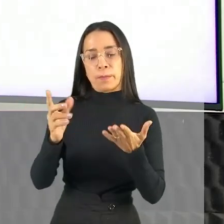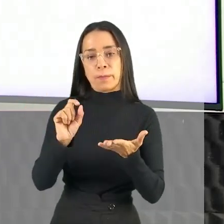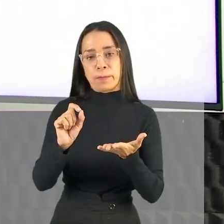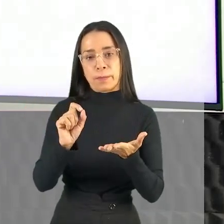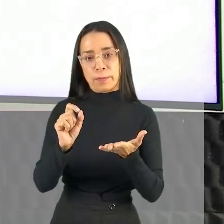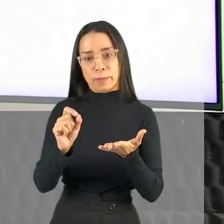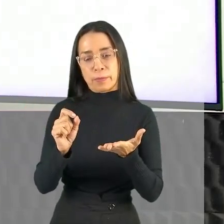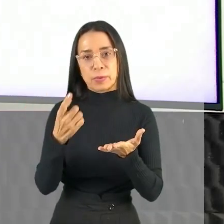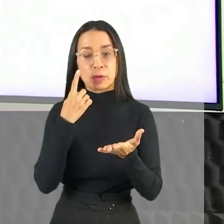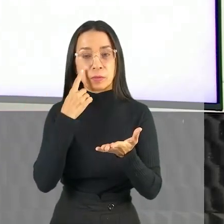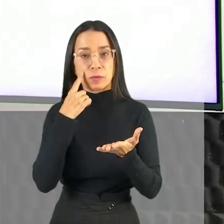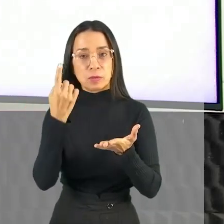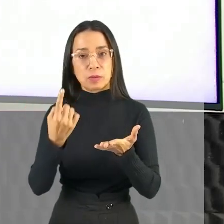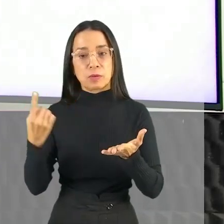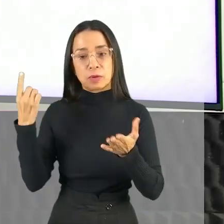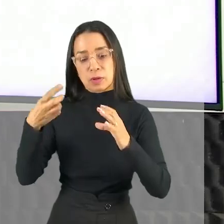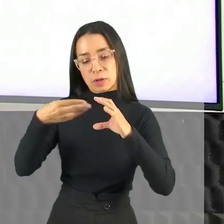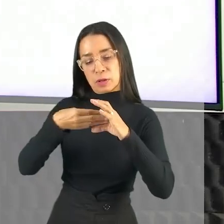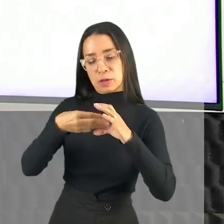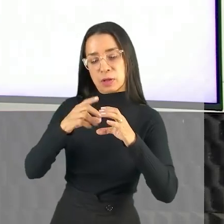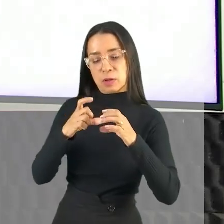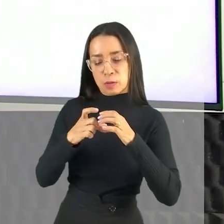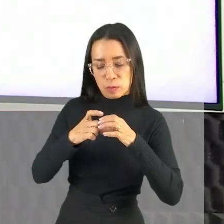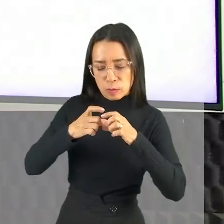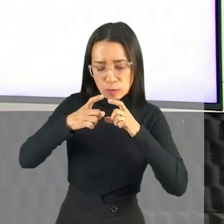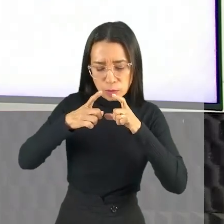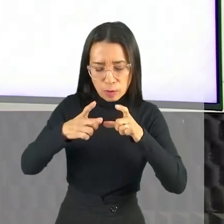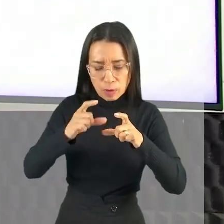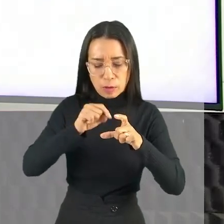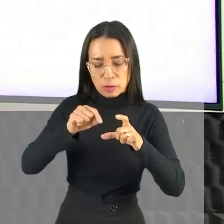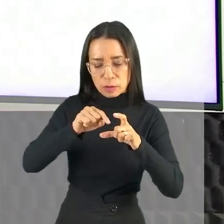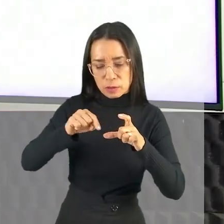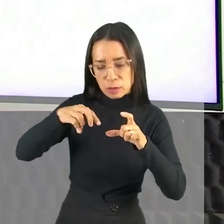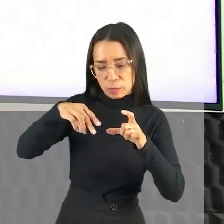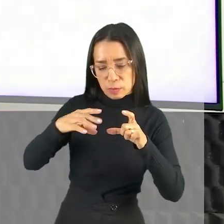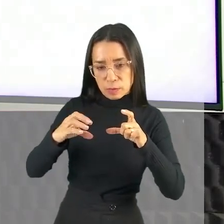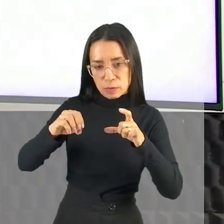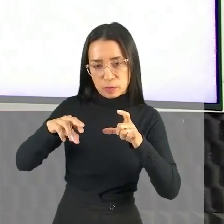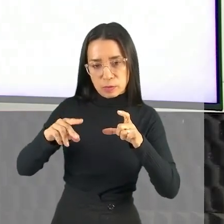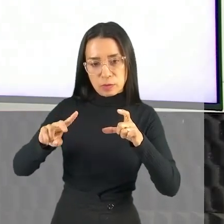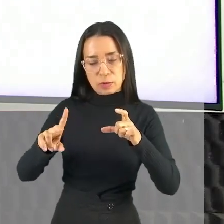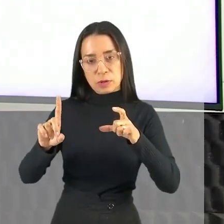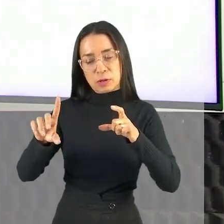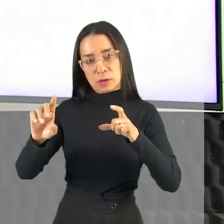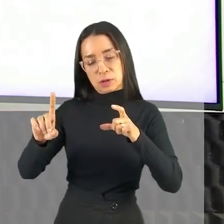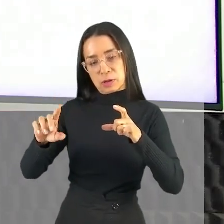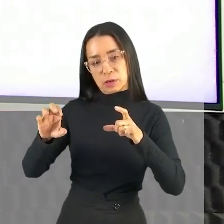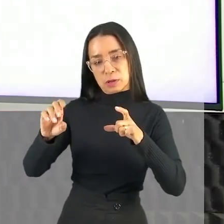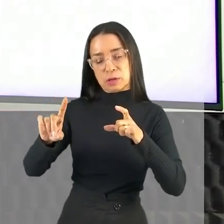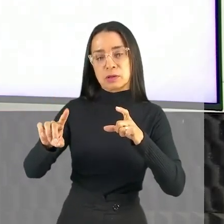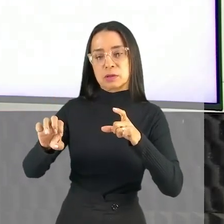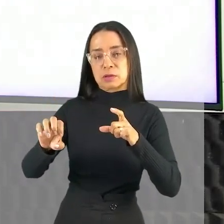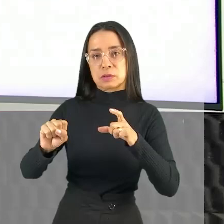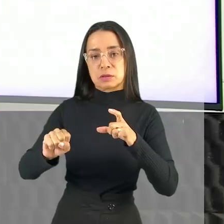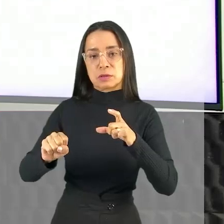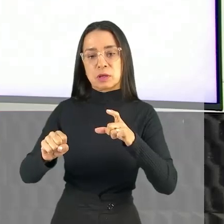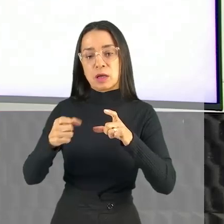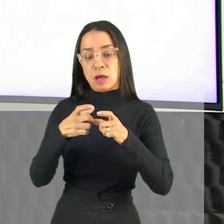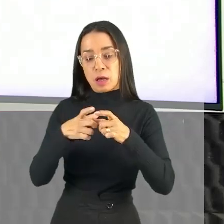a gente vai olhar a célula desse tecido, elas têm as microvilosidades ali, aumentando a superfície de